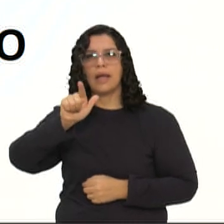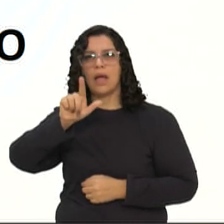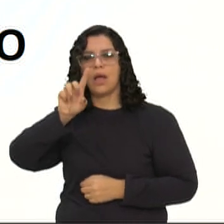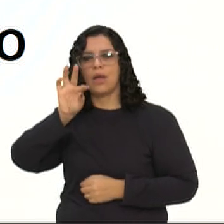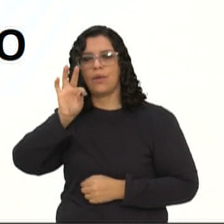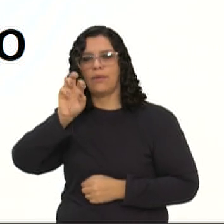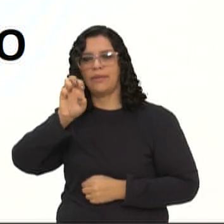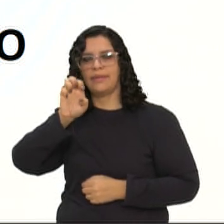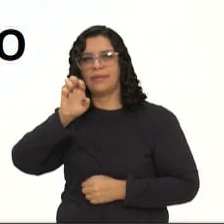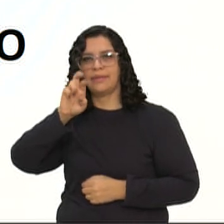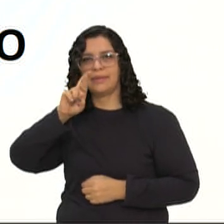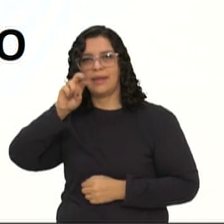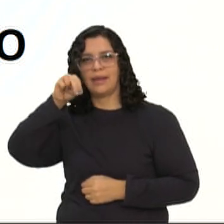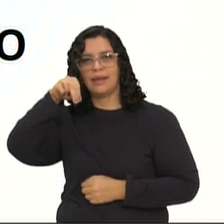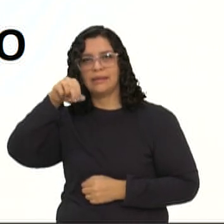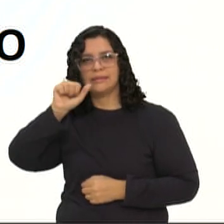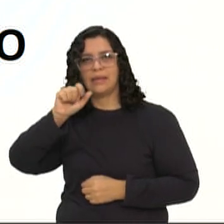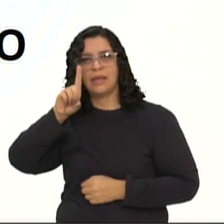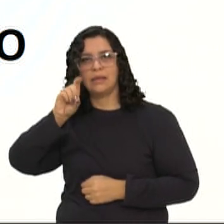ele é usado